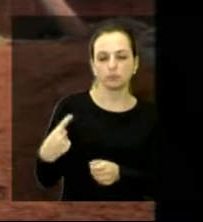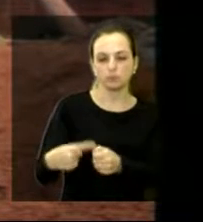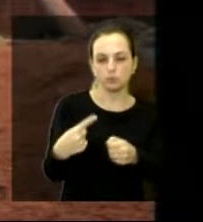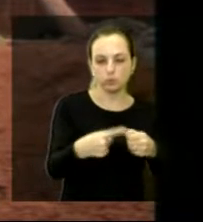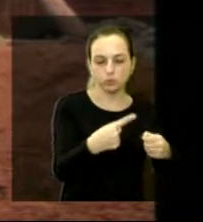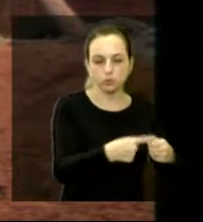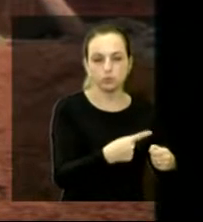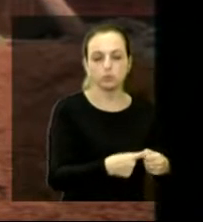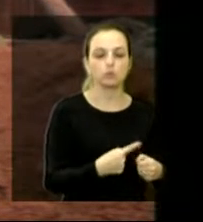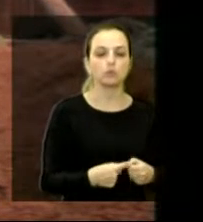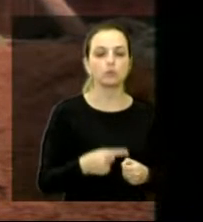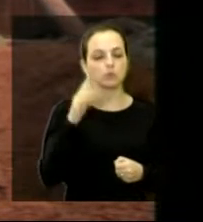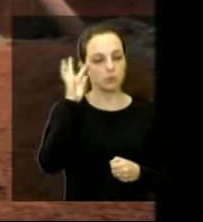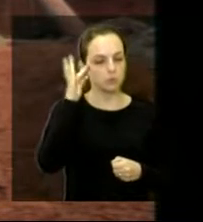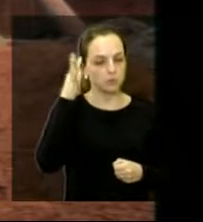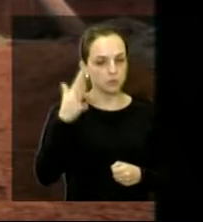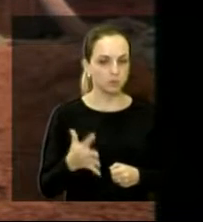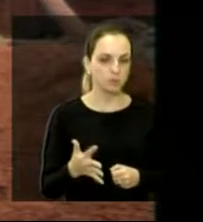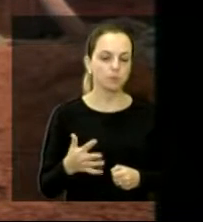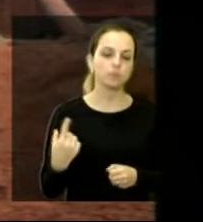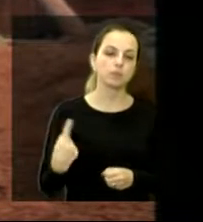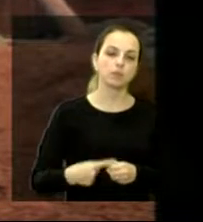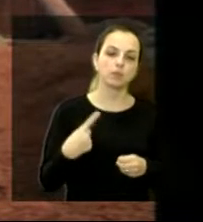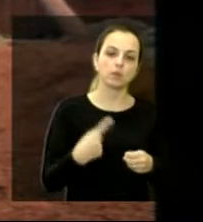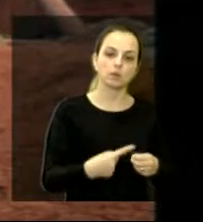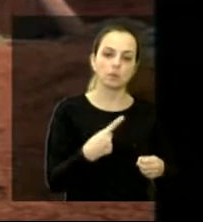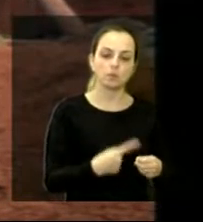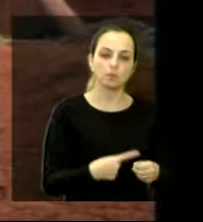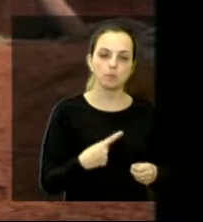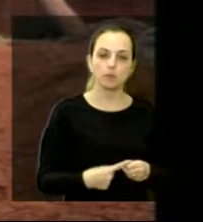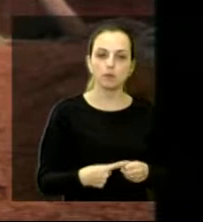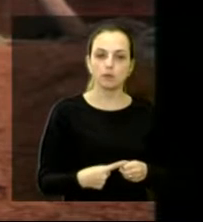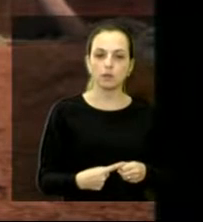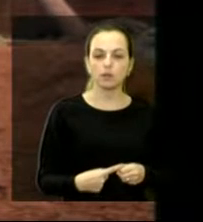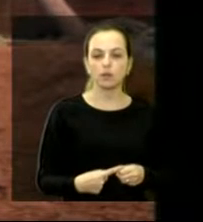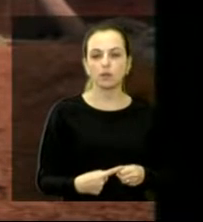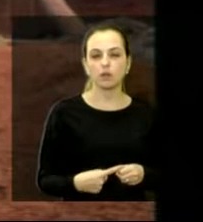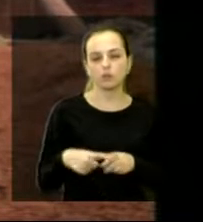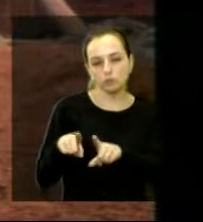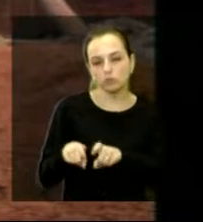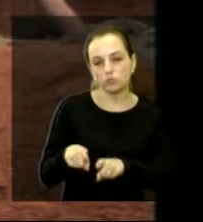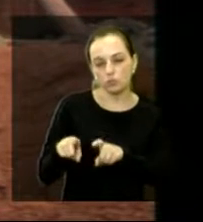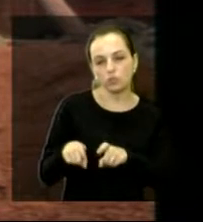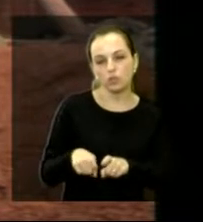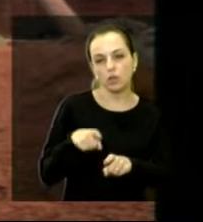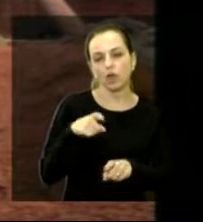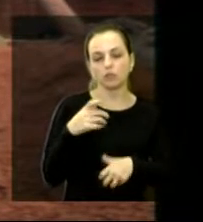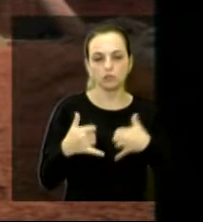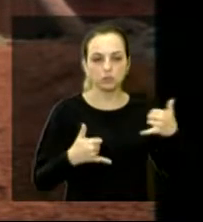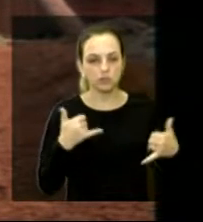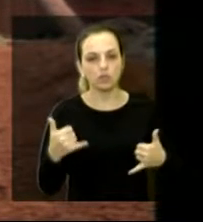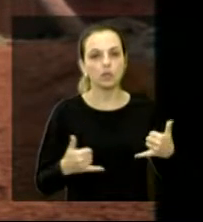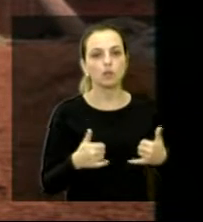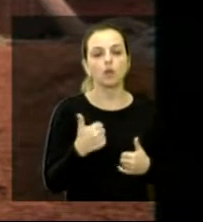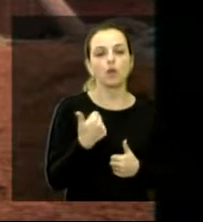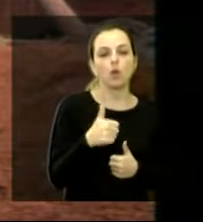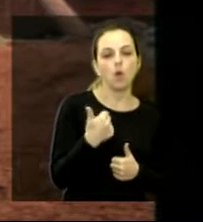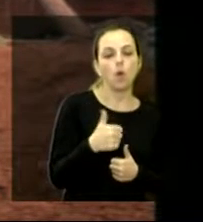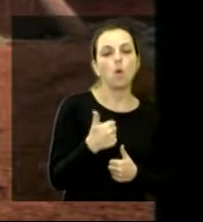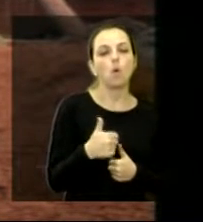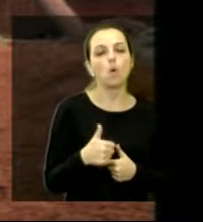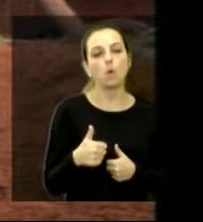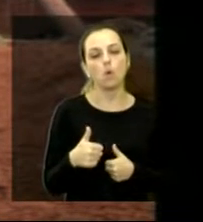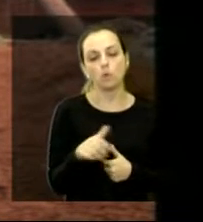principalmente dos bairros aí de chácaras de recreio. Nós temos 11 bairros de chácaras de